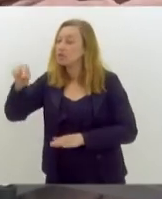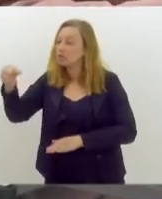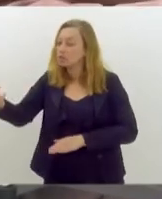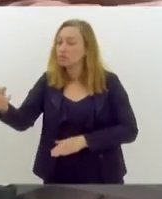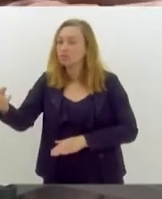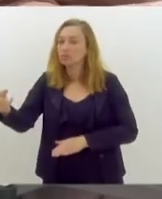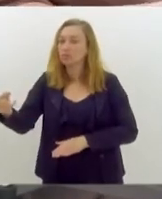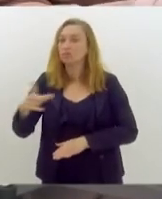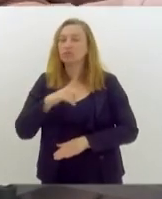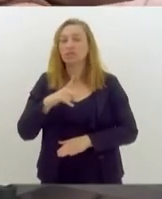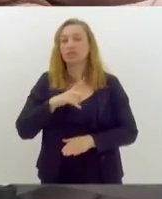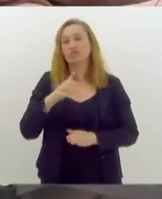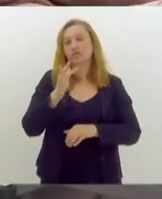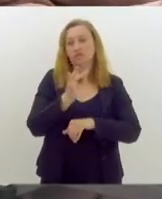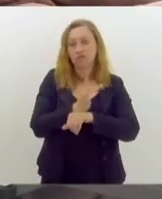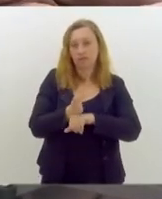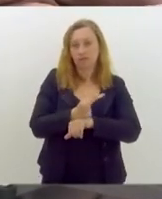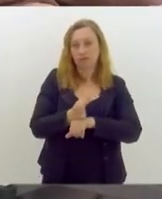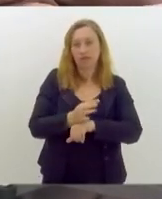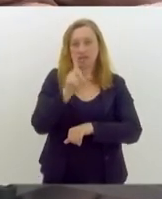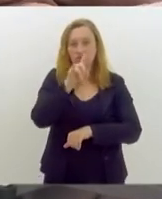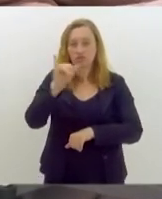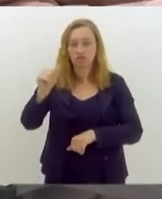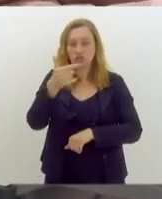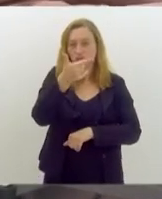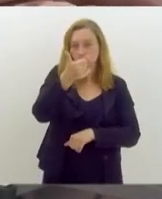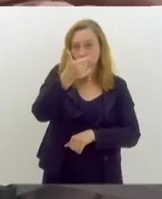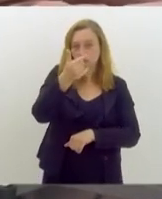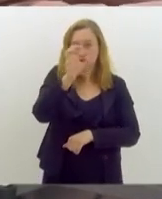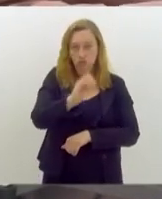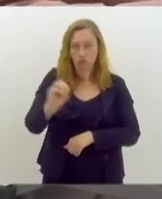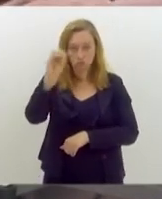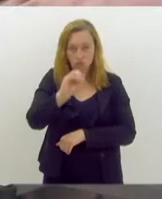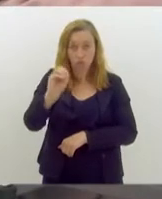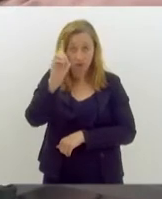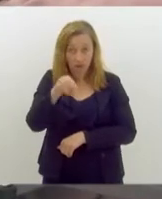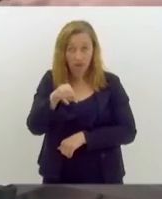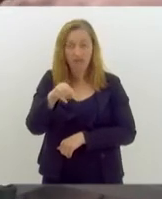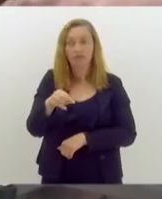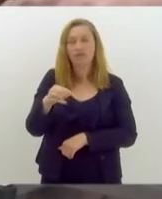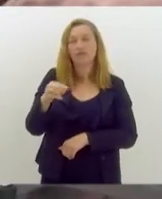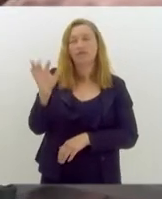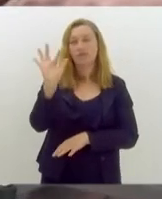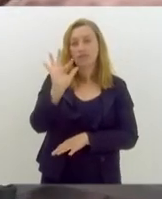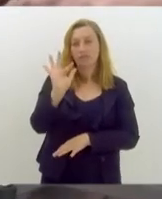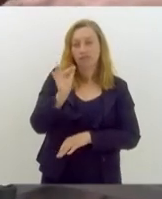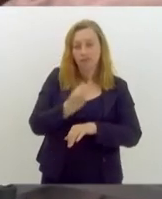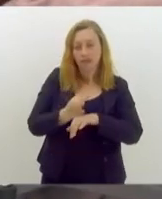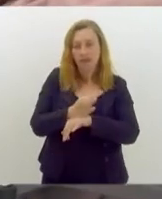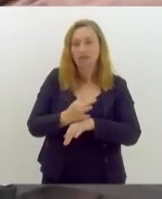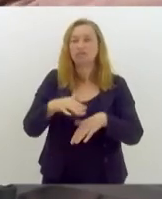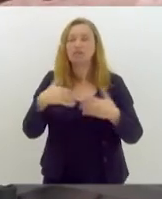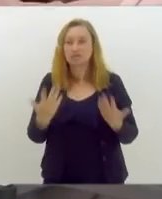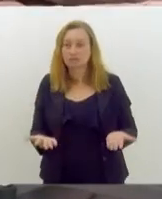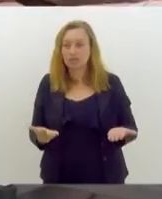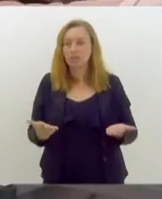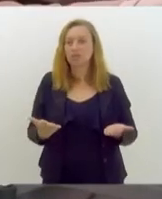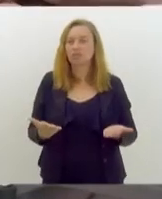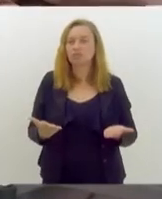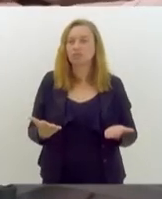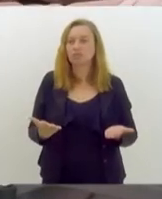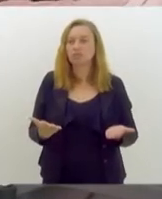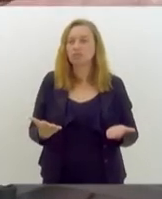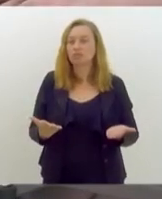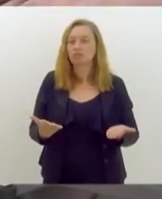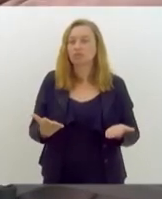tem um feriado dia 12 de outubro é feriado então dará tempo de